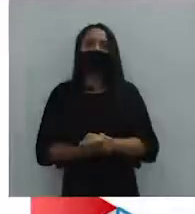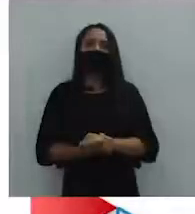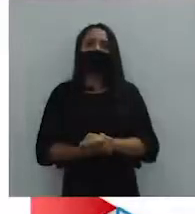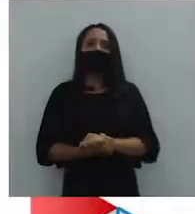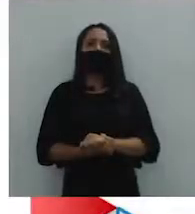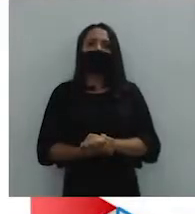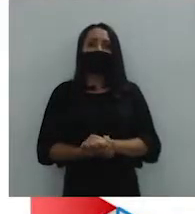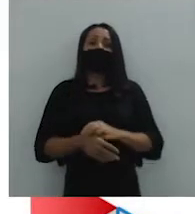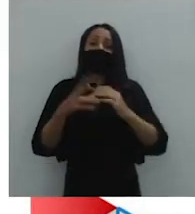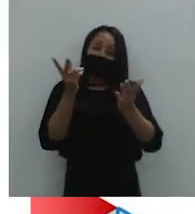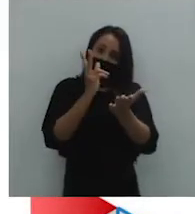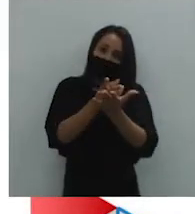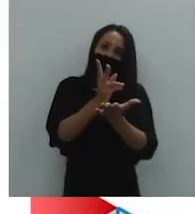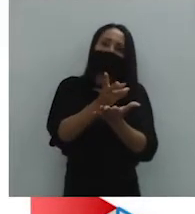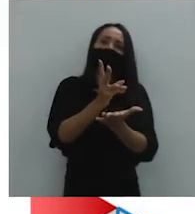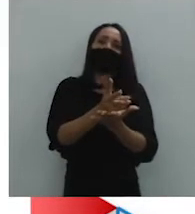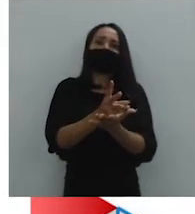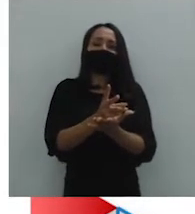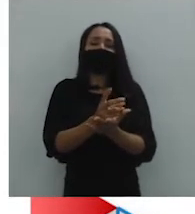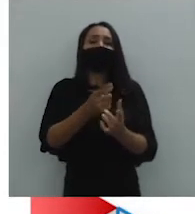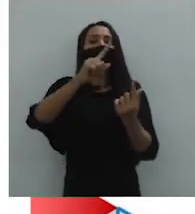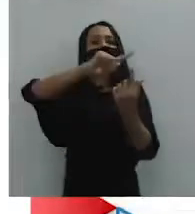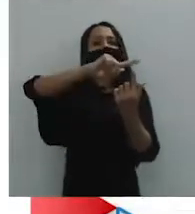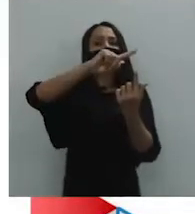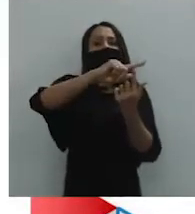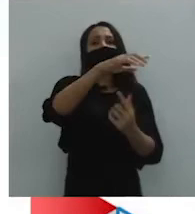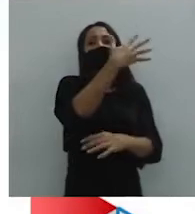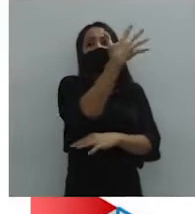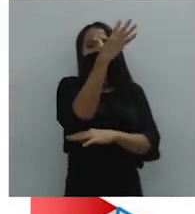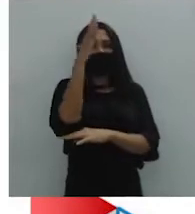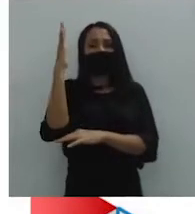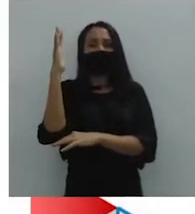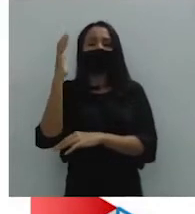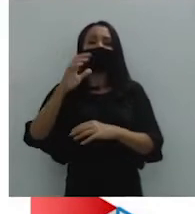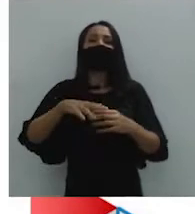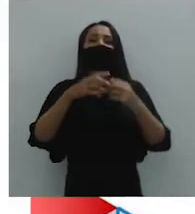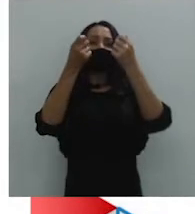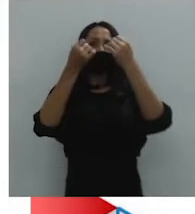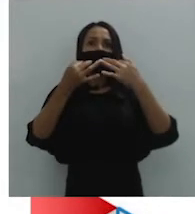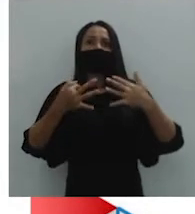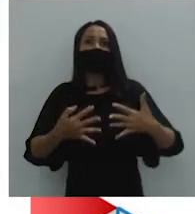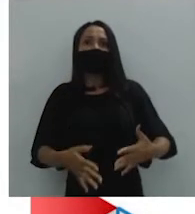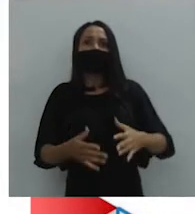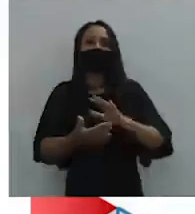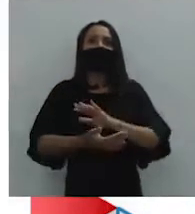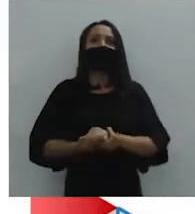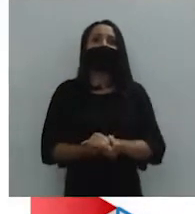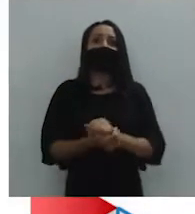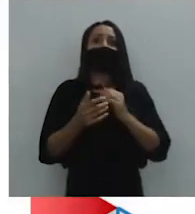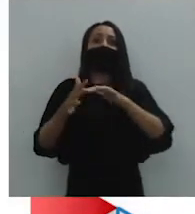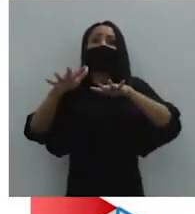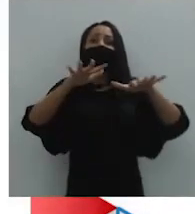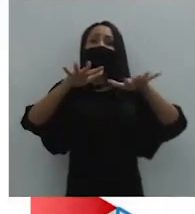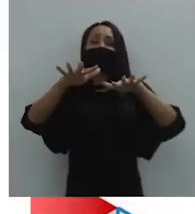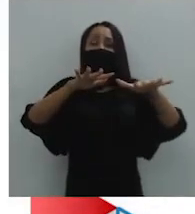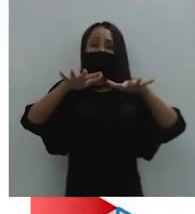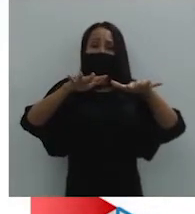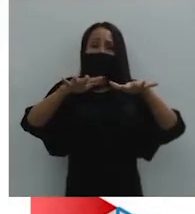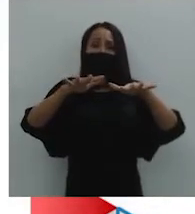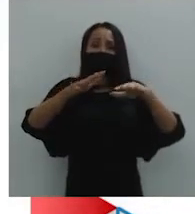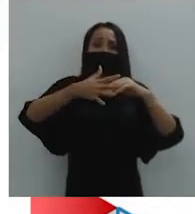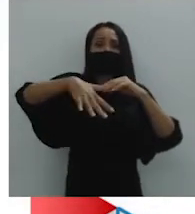Ainda dando sequência dos tipos de paisagem urbanizado, ele fala o seguinte, que considerando os movimentos